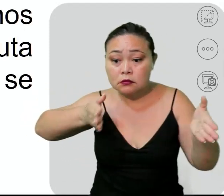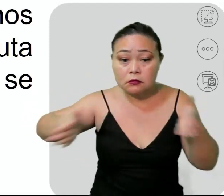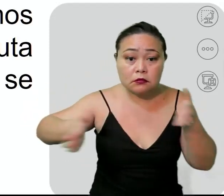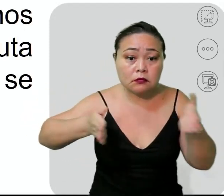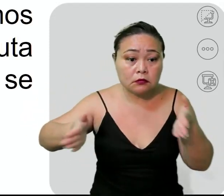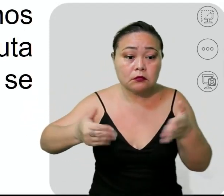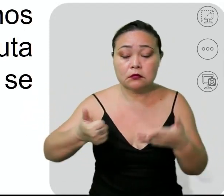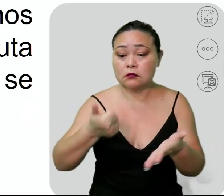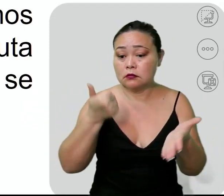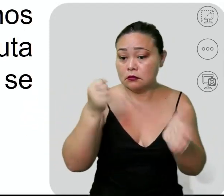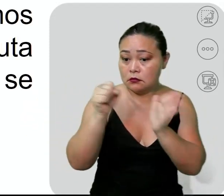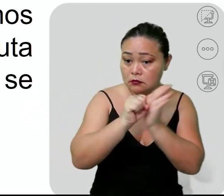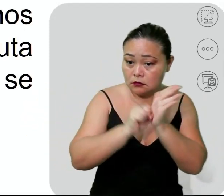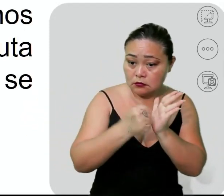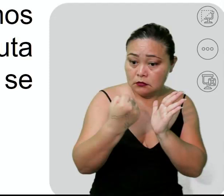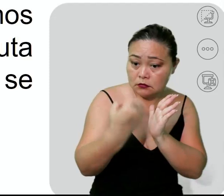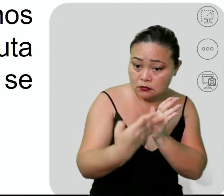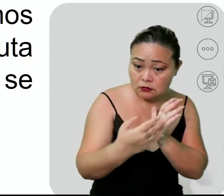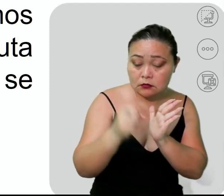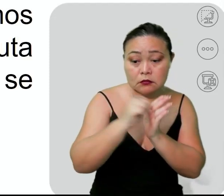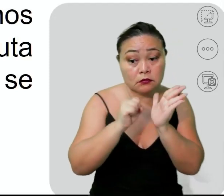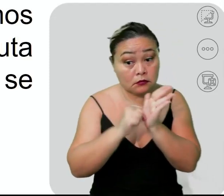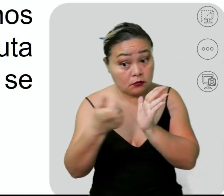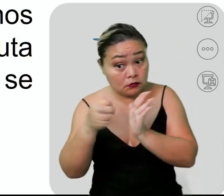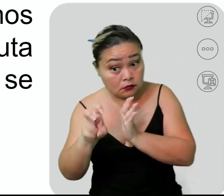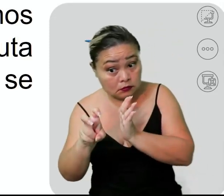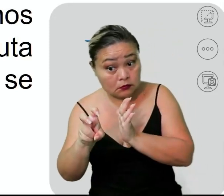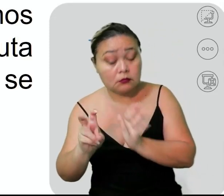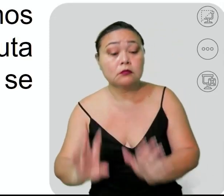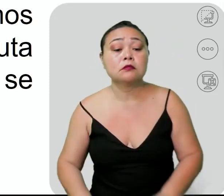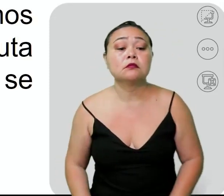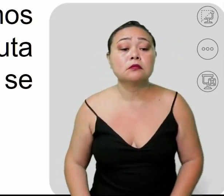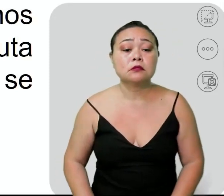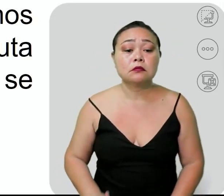do século XIV ao século XV,